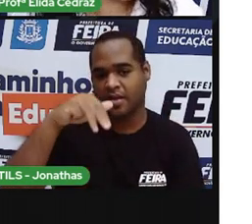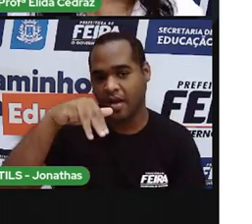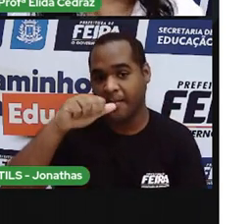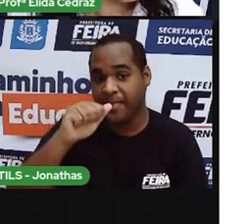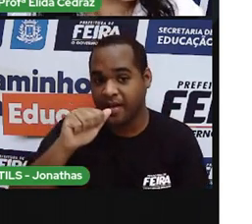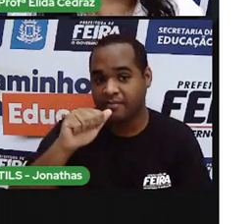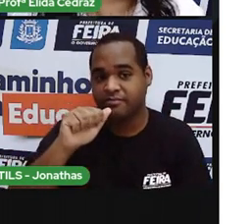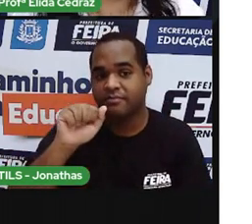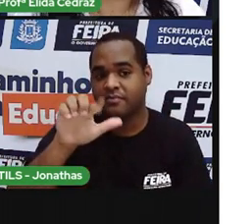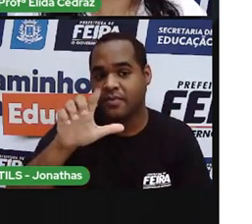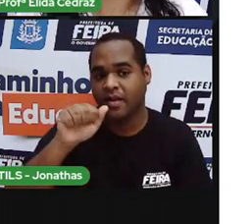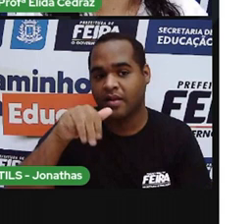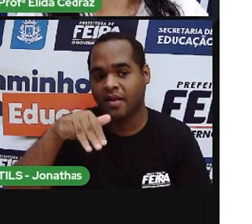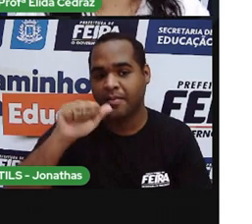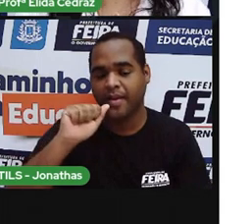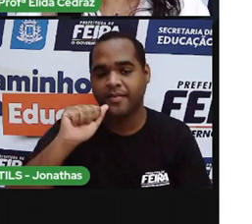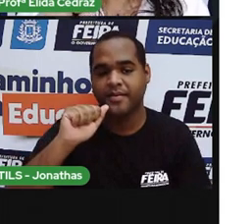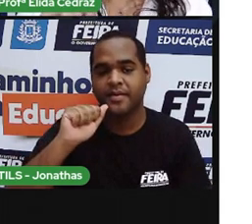Lama.